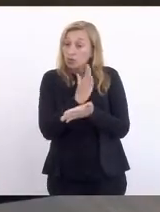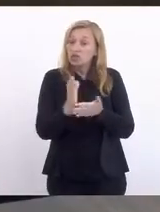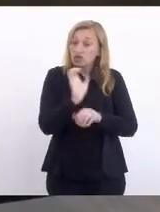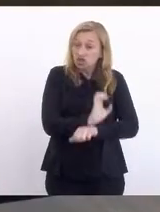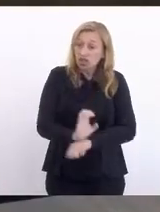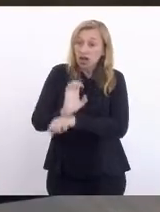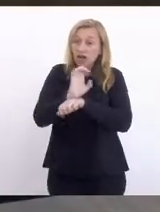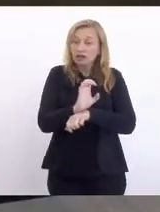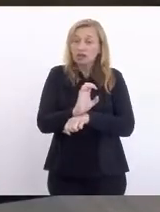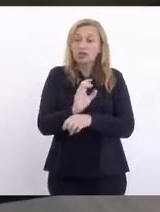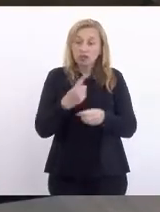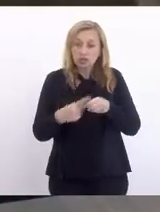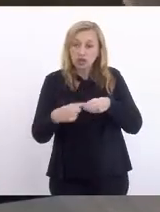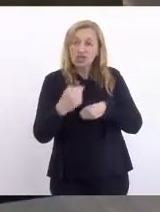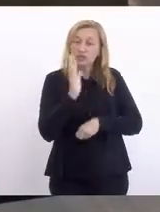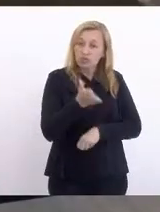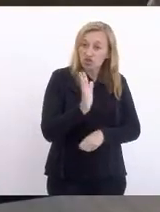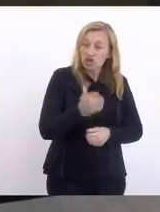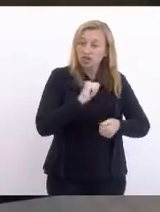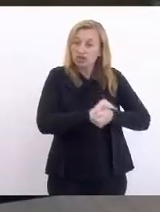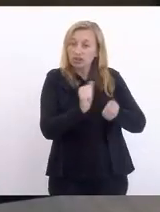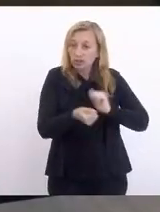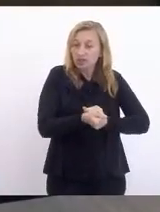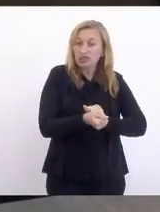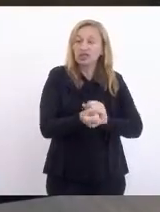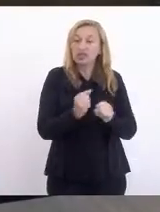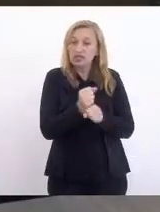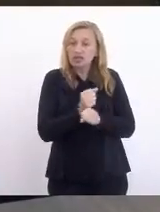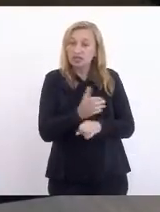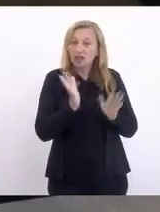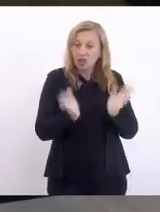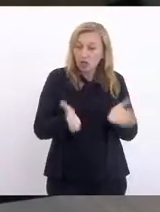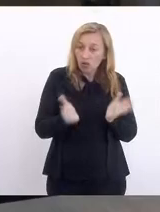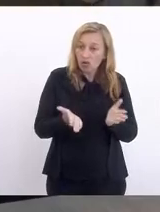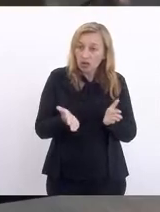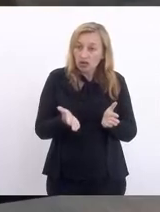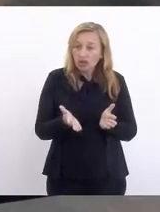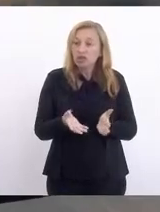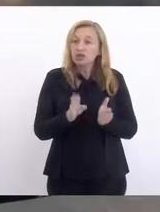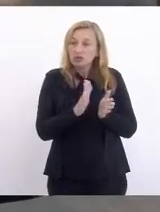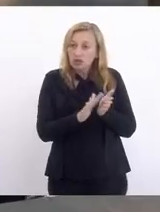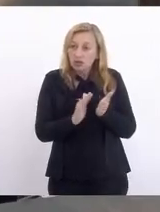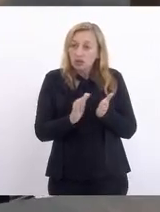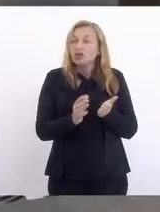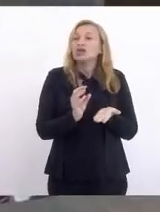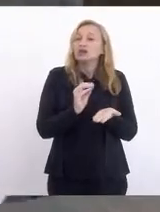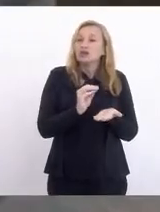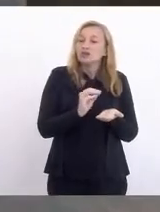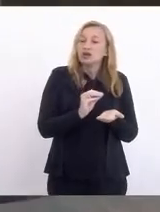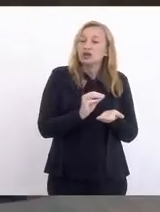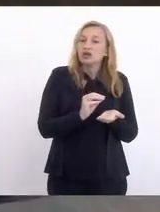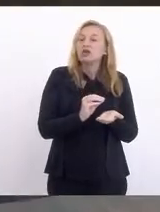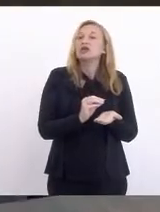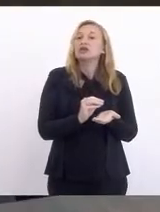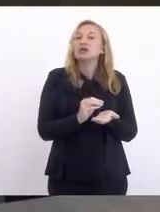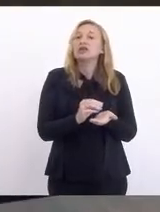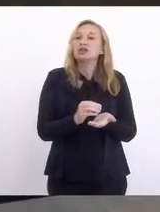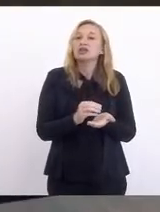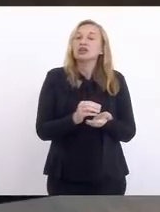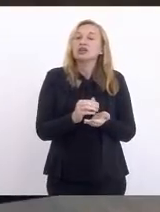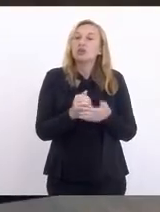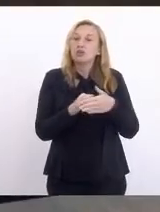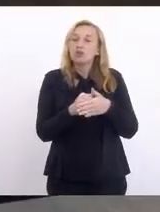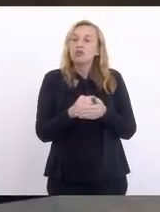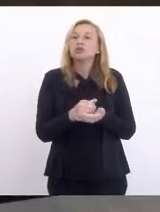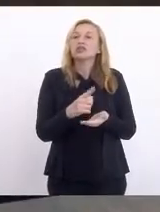estados e alguns municípios já adotaram no ano atípico como foi esse que acabou tendo sobra de recursos do fundeb e a